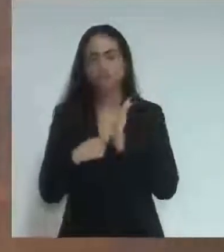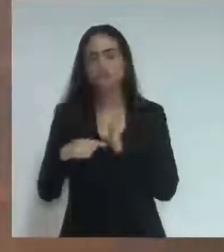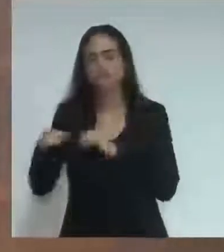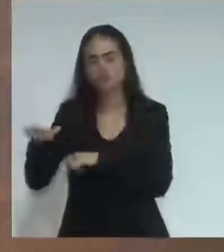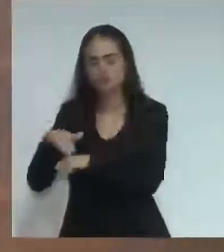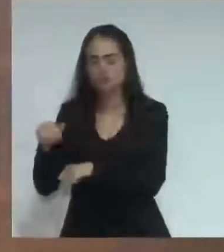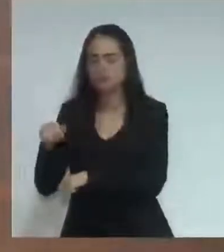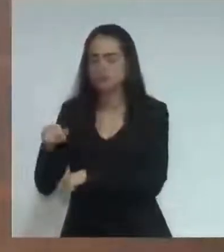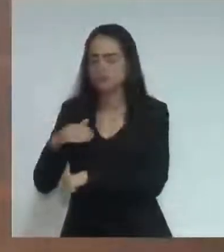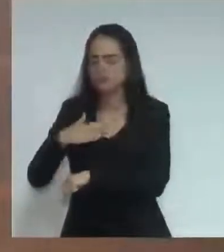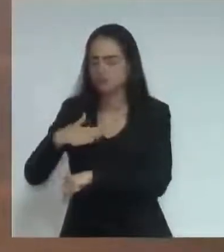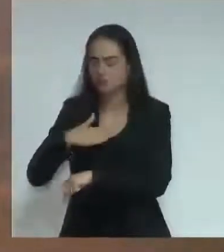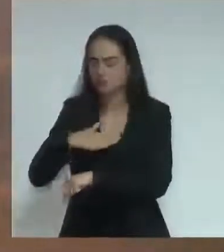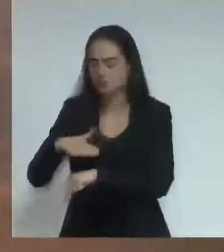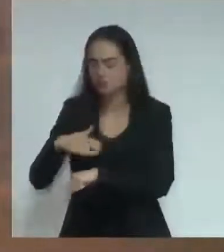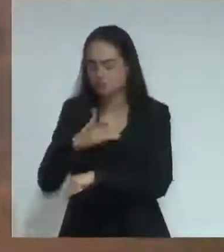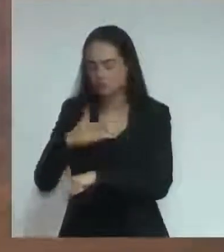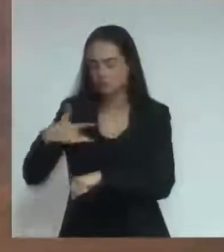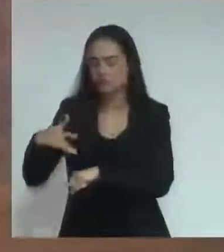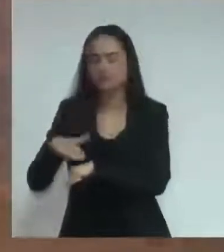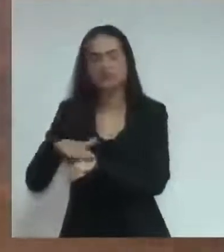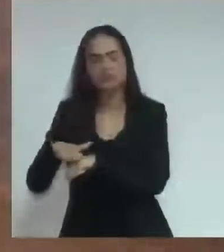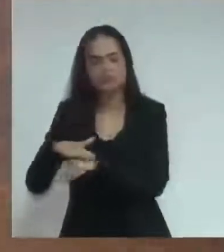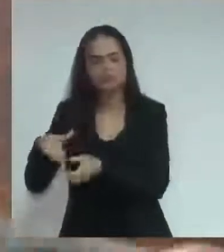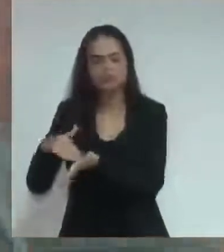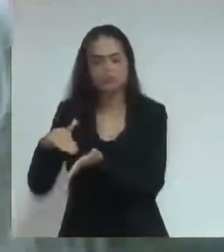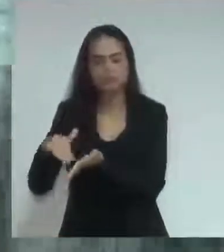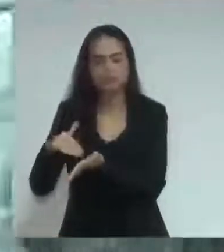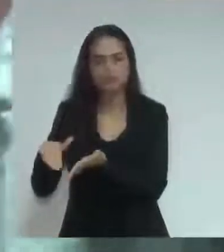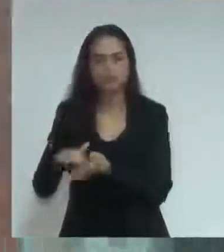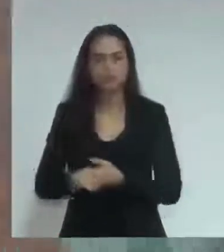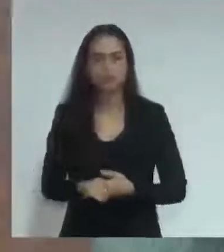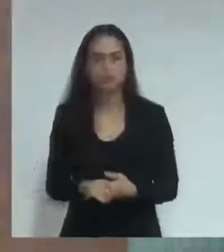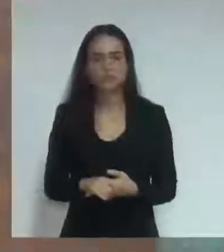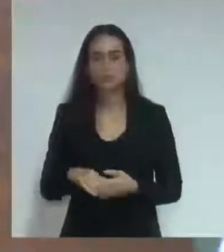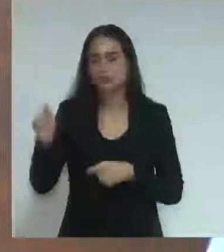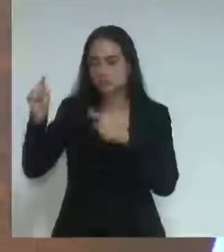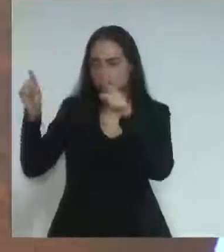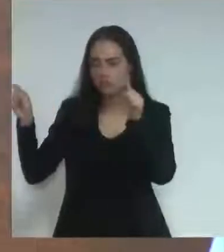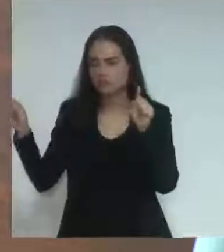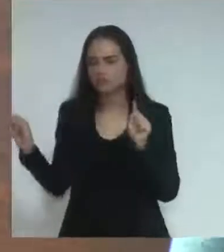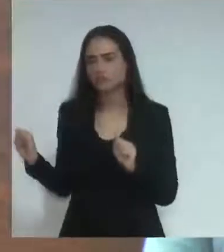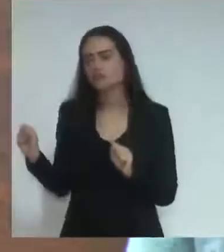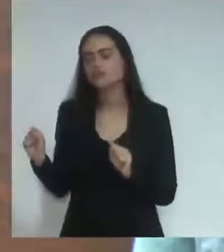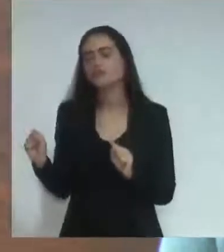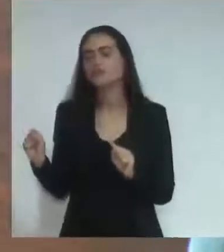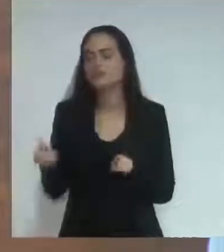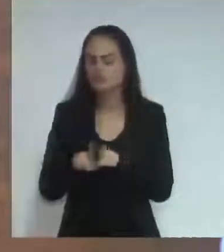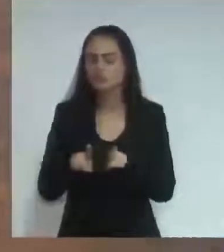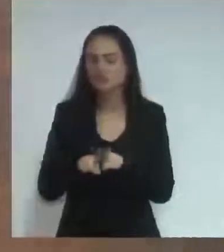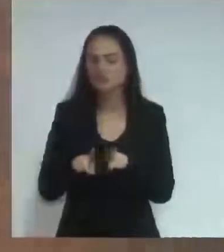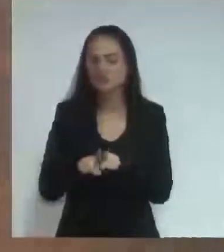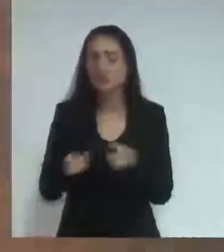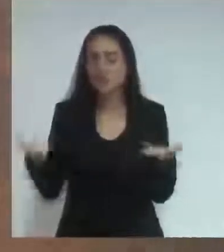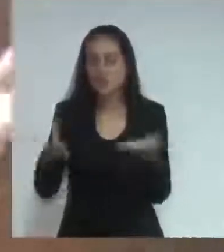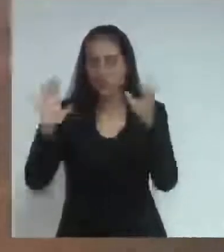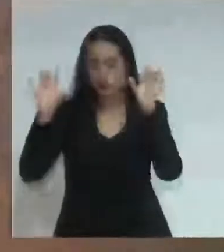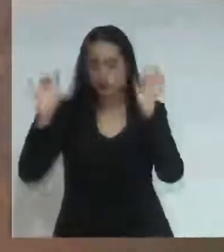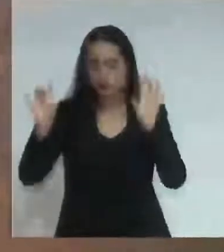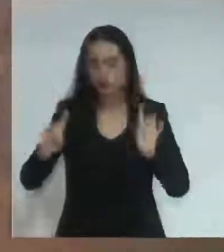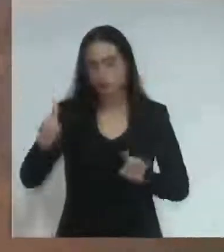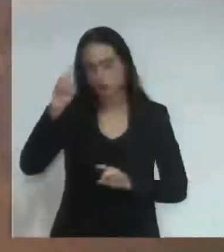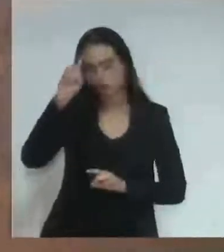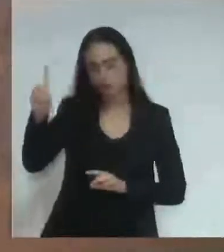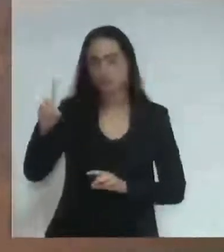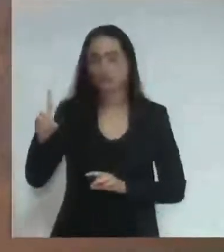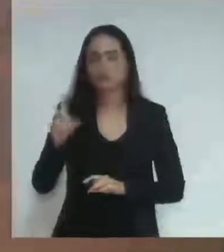diferente dos outros municípios da região, não comemorar hoje o Dia dos Professores, né? E ele falou que do ajuste do